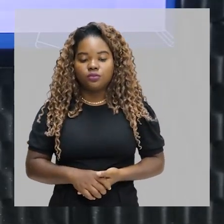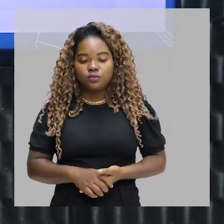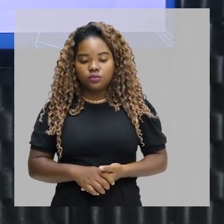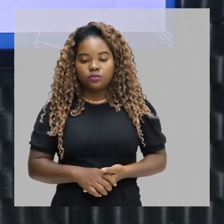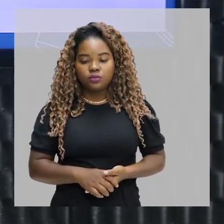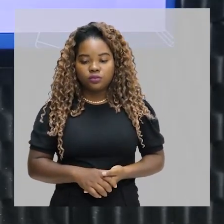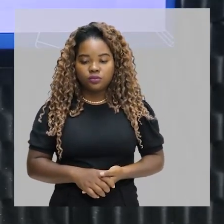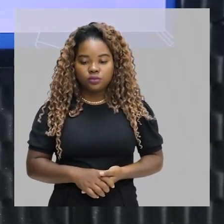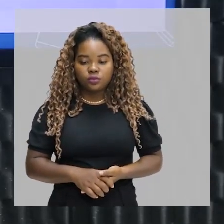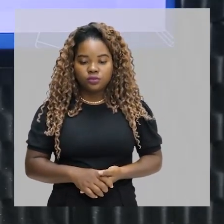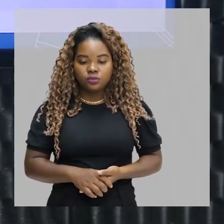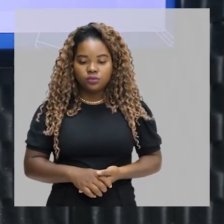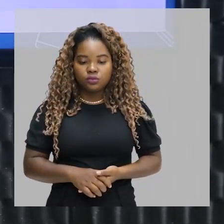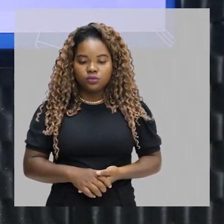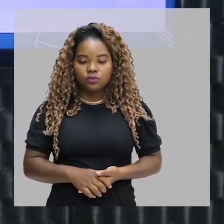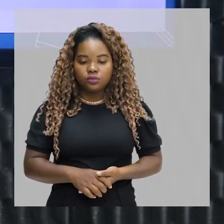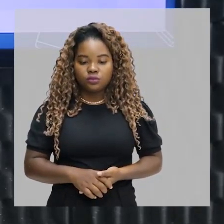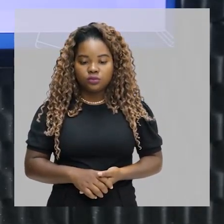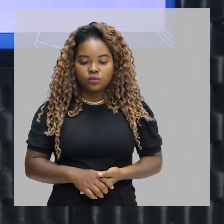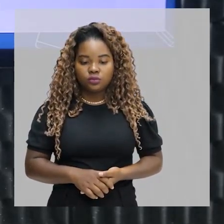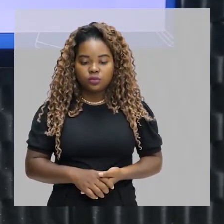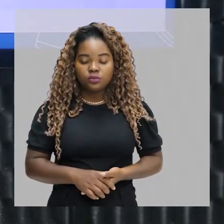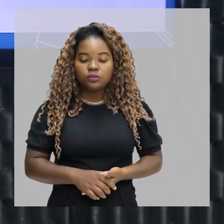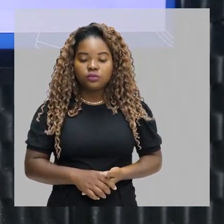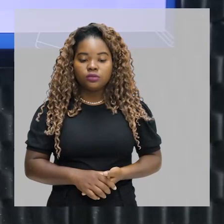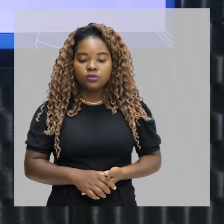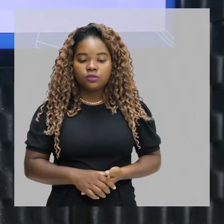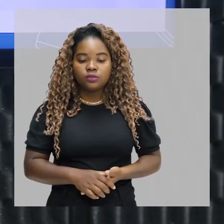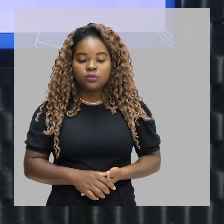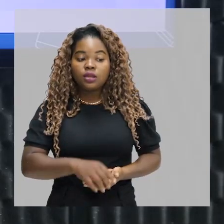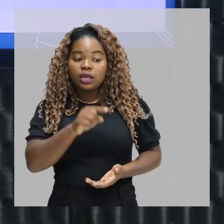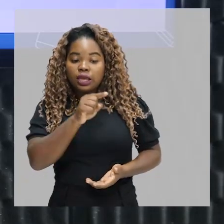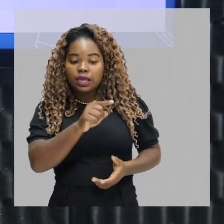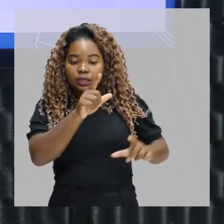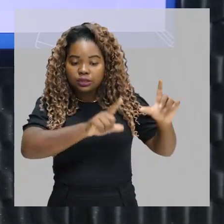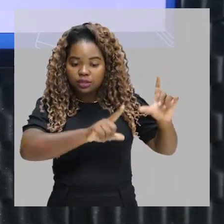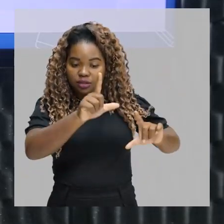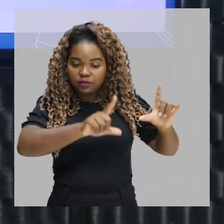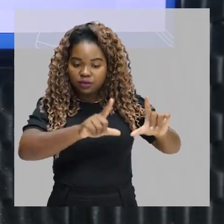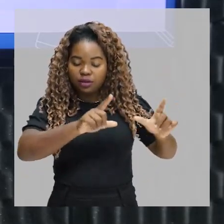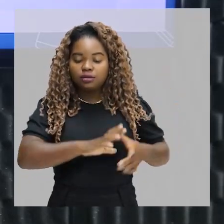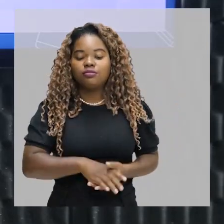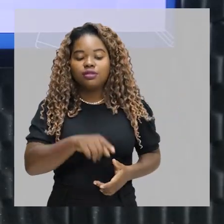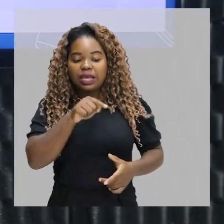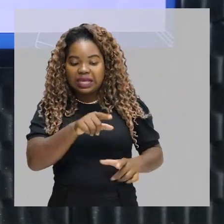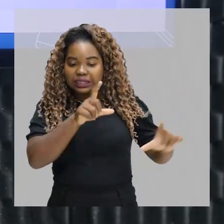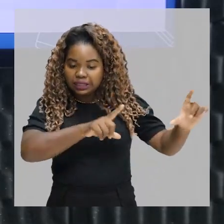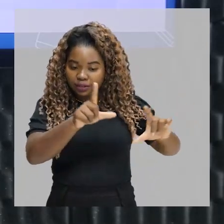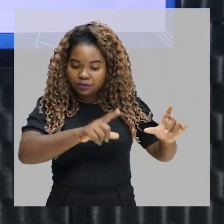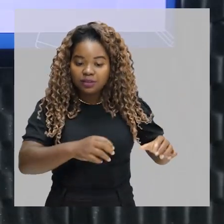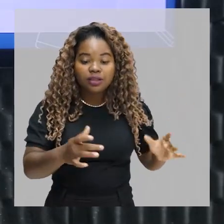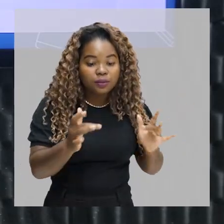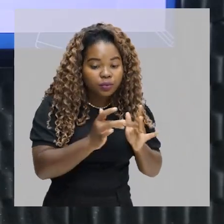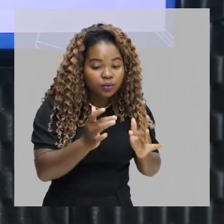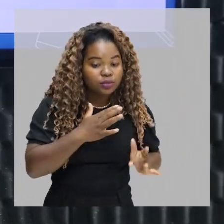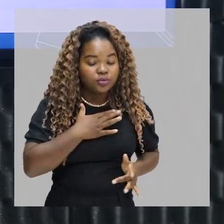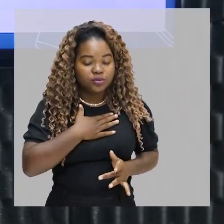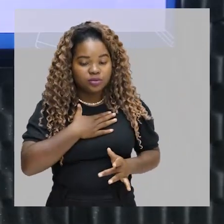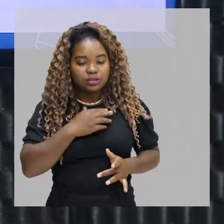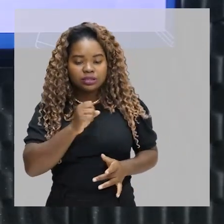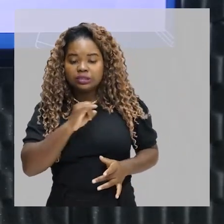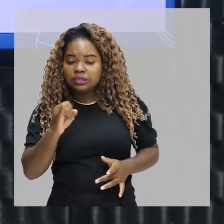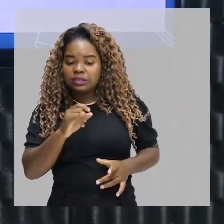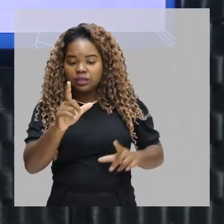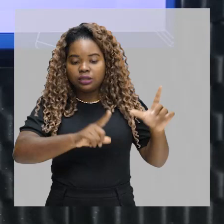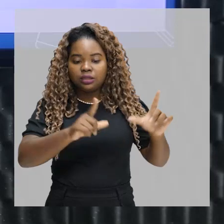This TV, esta TV. Por que eu estou mencionando esta TV? Porque a TV está perto de mim, tá? Se a